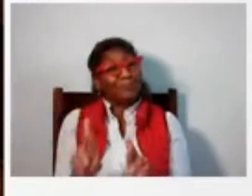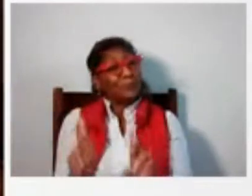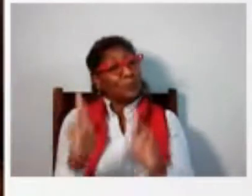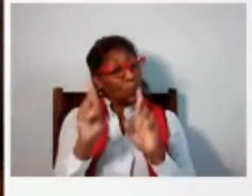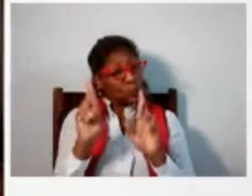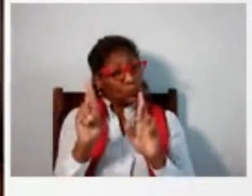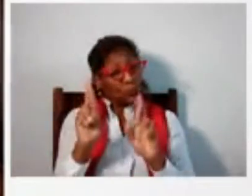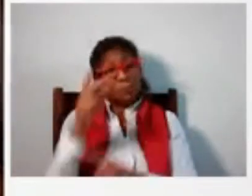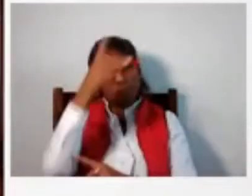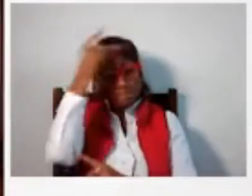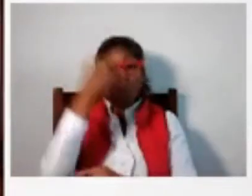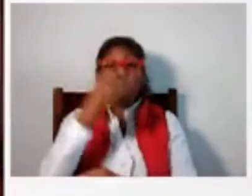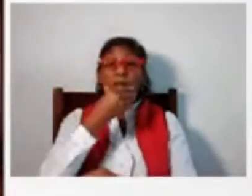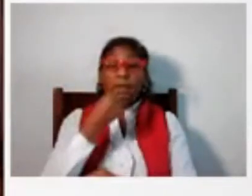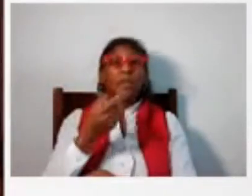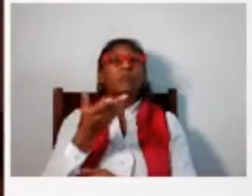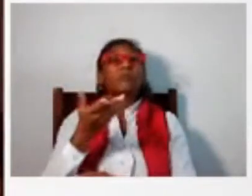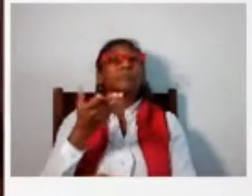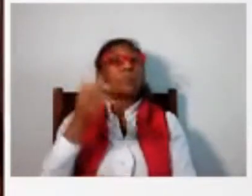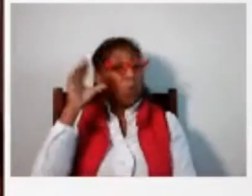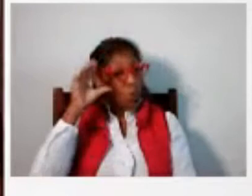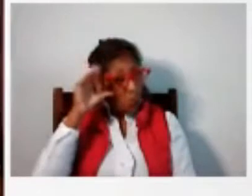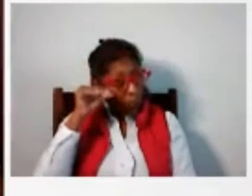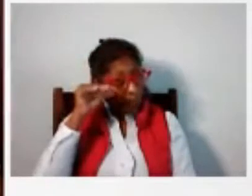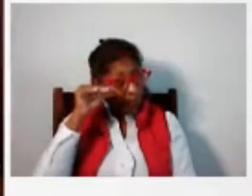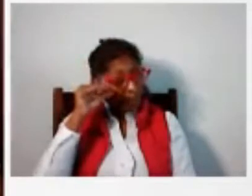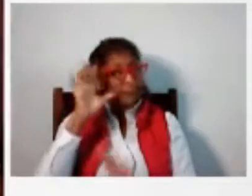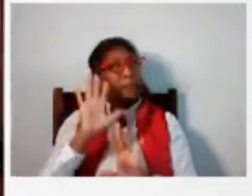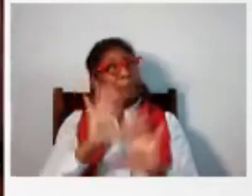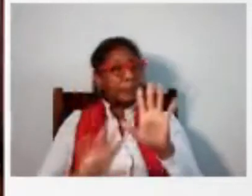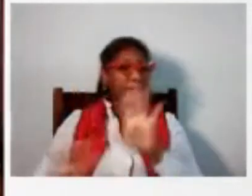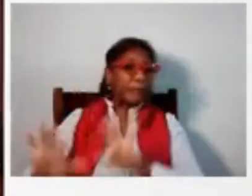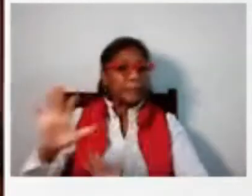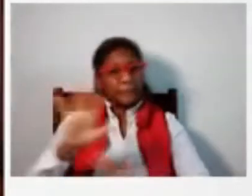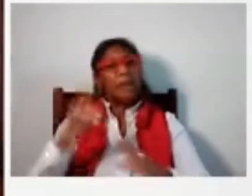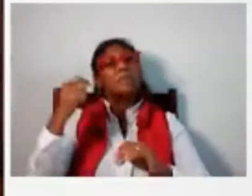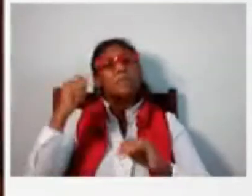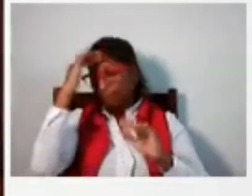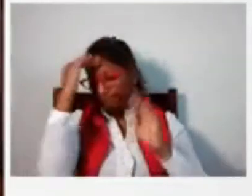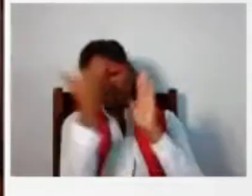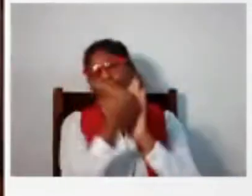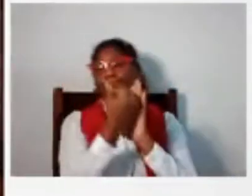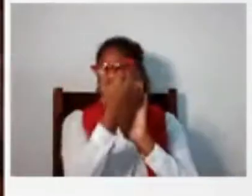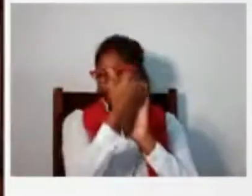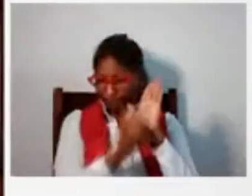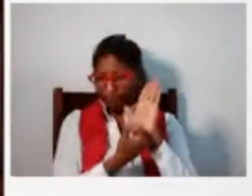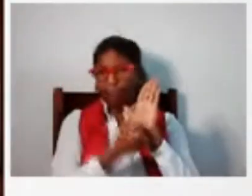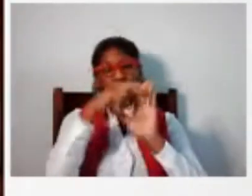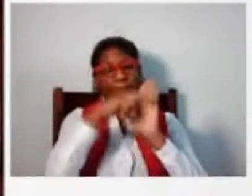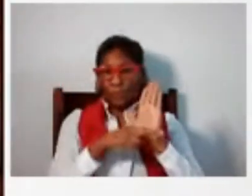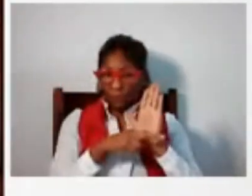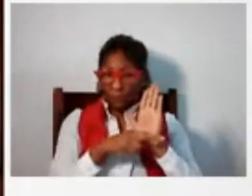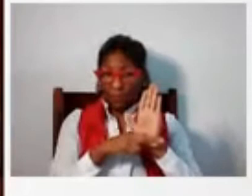de que os prefeitos tenham a compreensão de que precisam atender às normas, tanto quanto eles exigem as